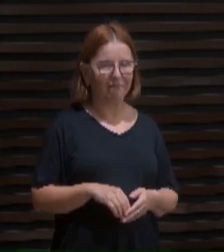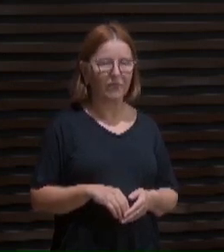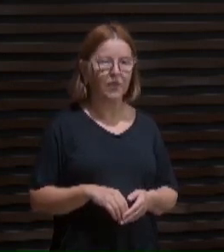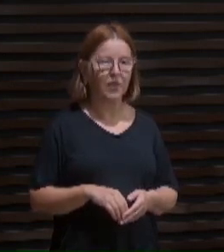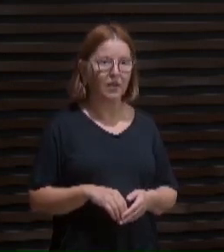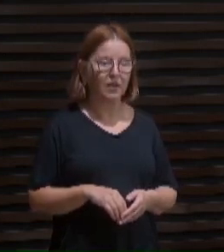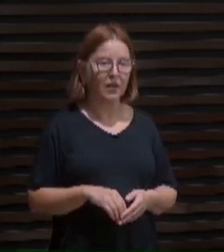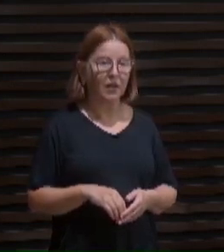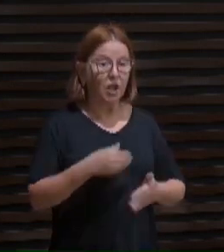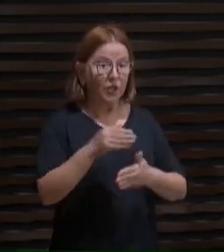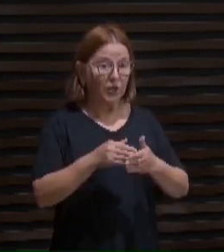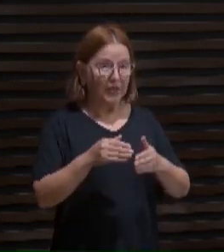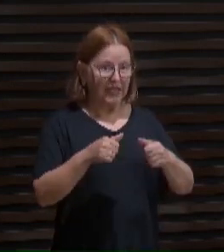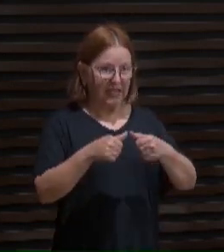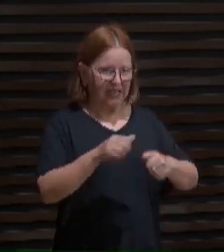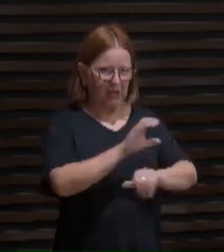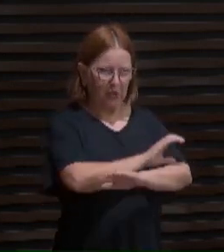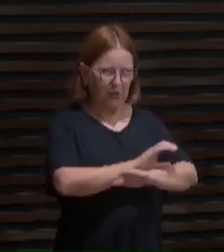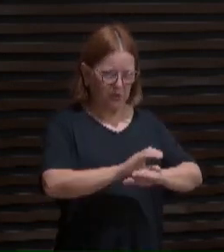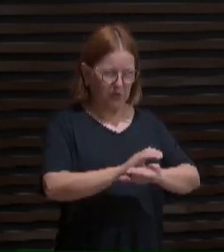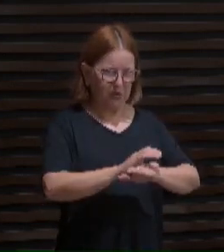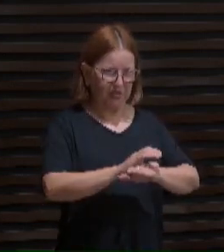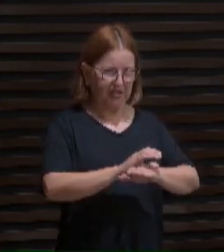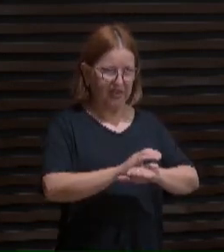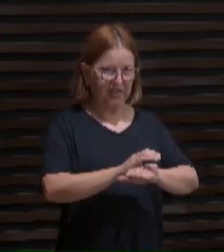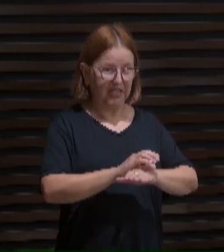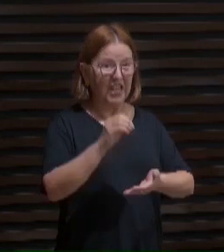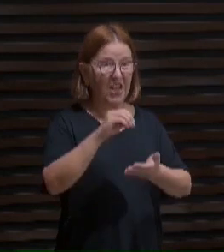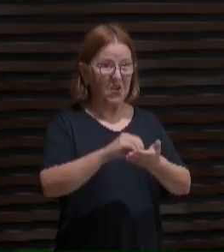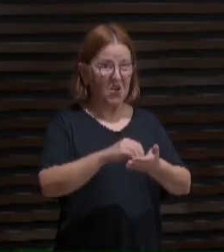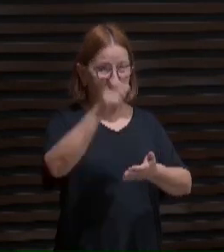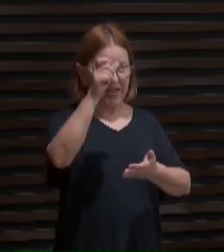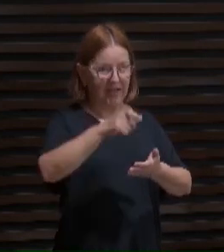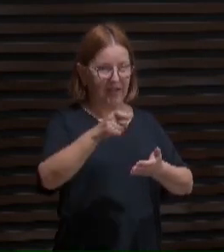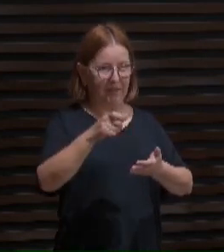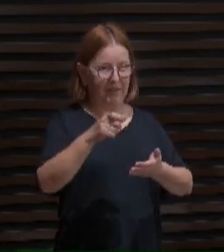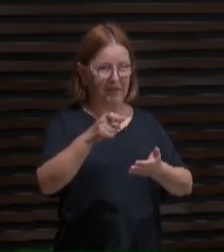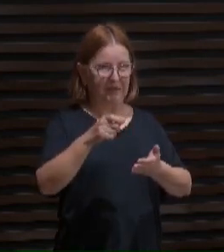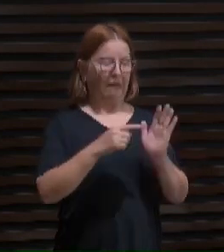Toda essa cultura que me põe num pedestal, ela é